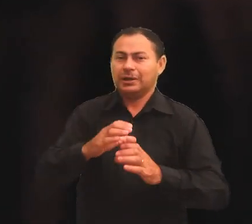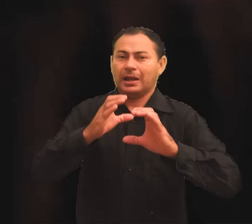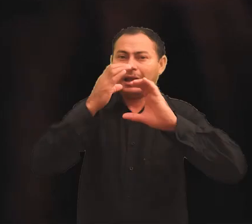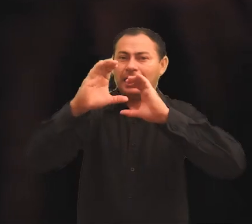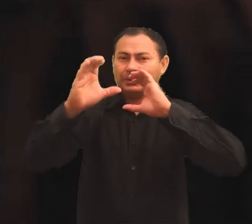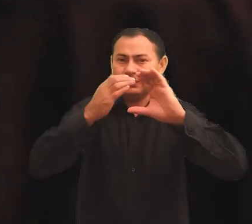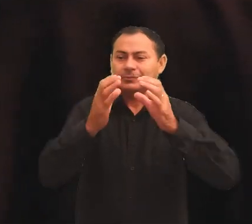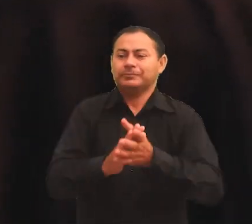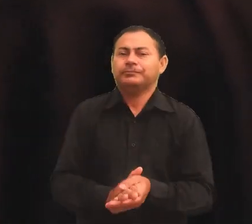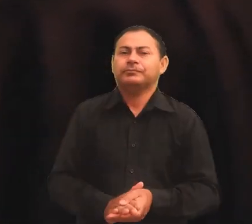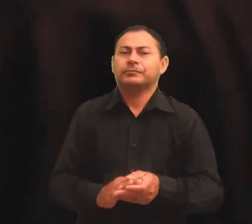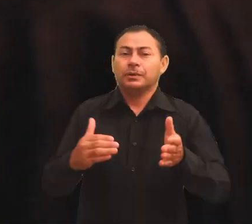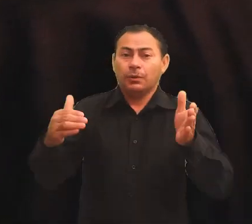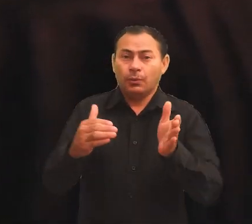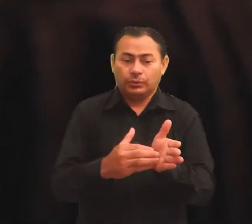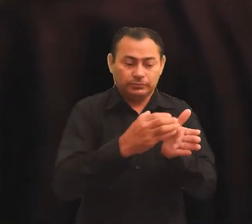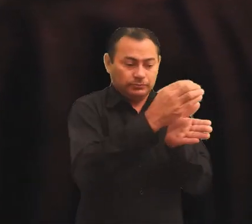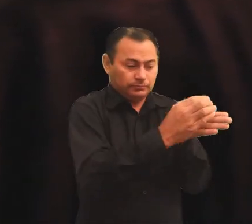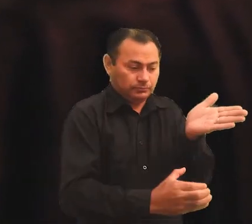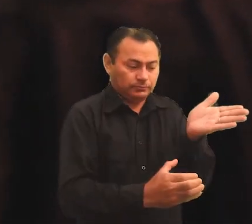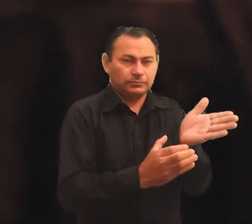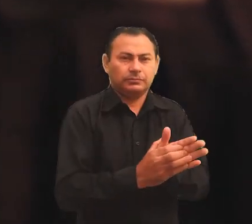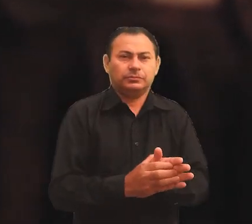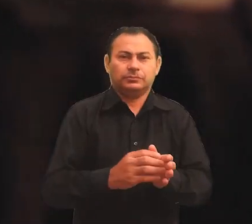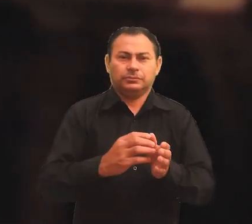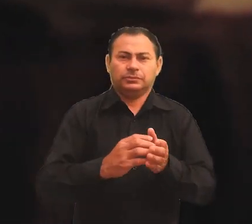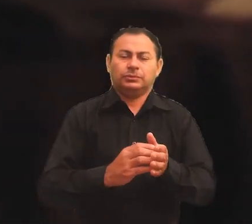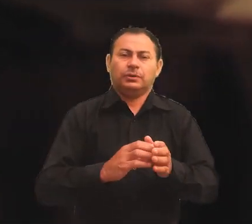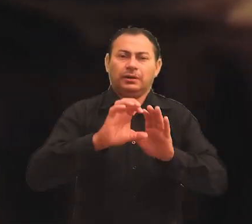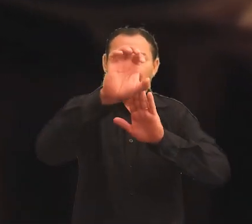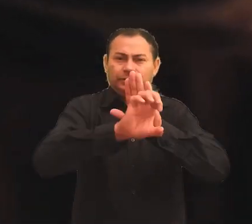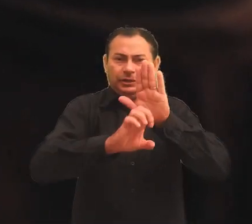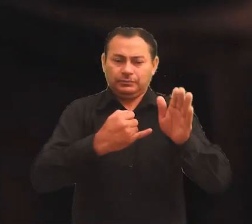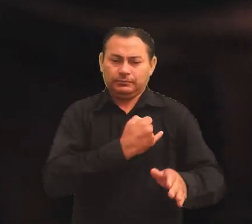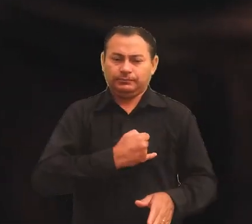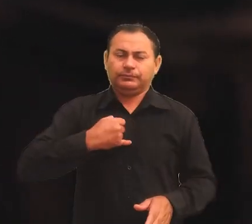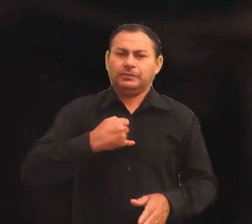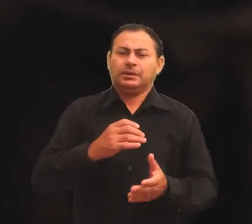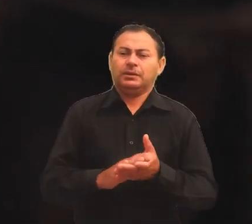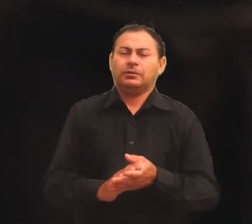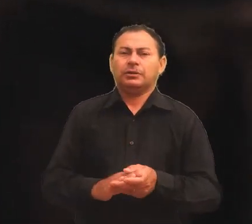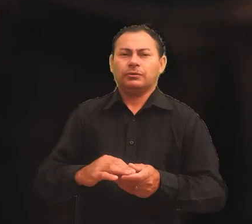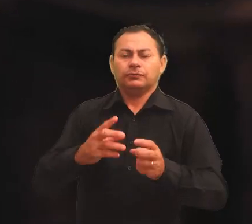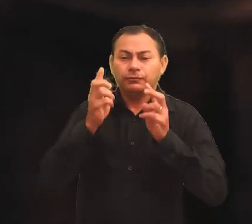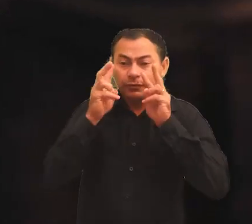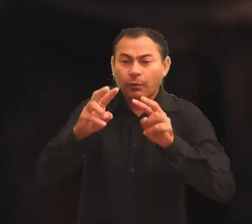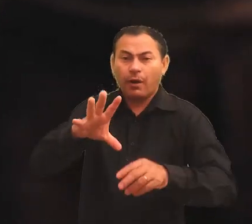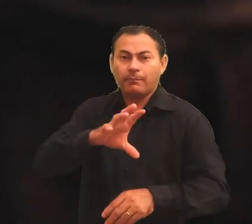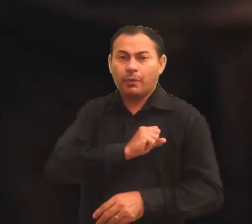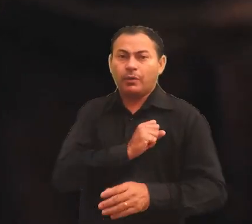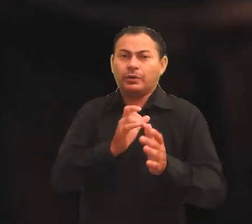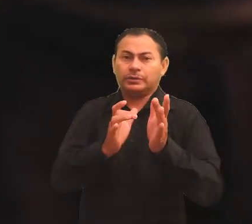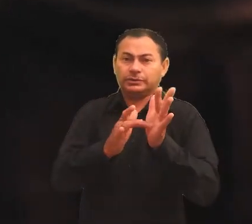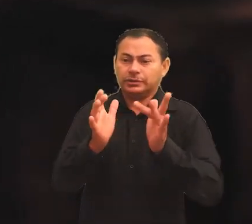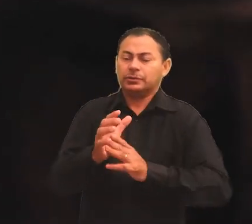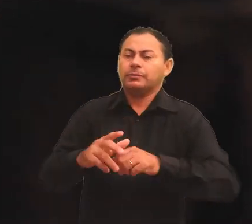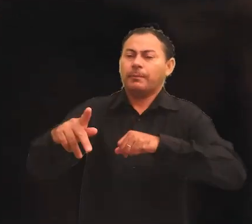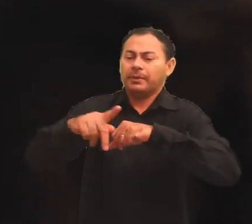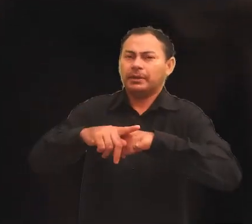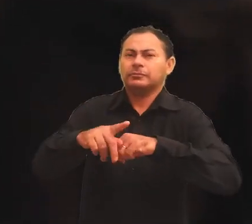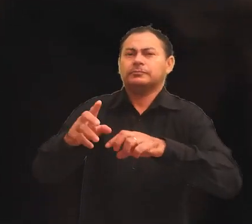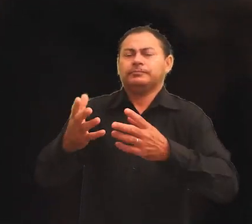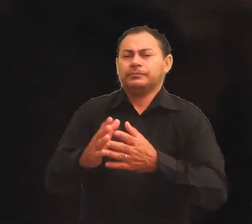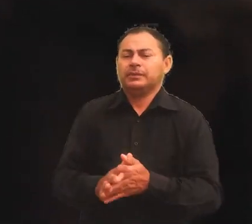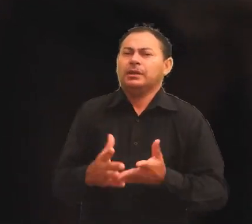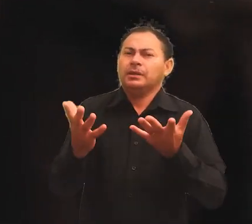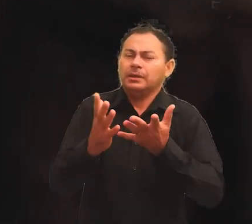dessa experiência tão difícil, no último capítulo do Evangelho de João, vemos o amor de Jesus por Pedro mais uma vez. Jesus tinha sido crucificado